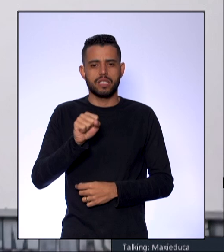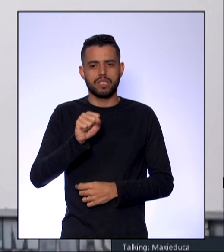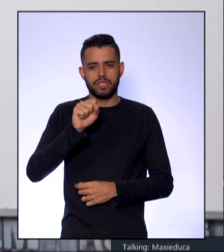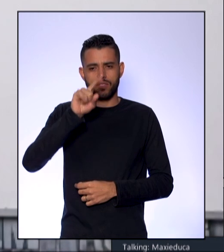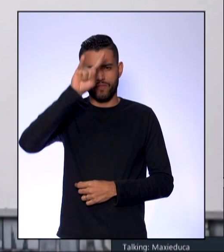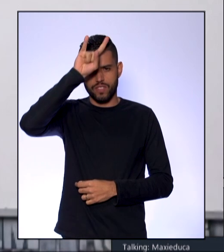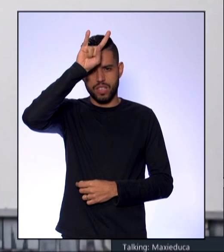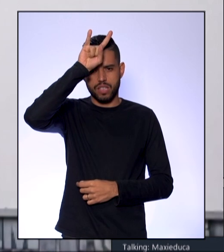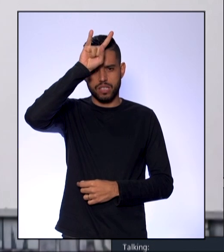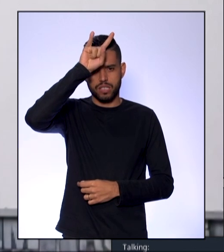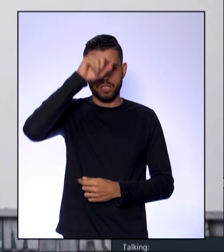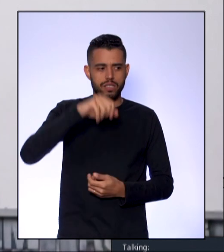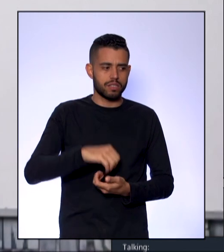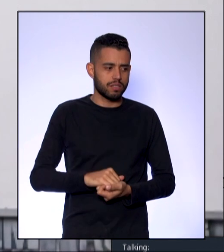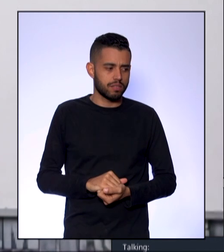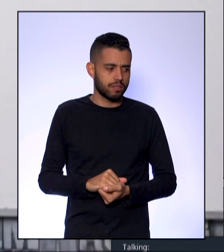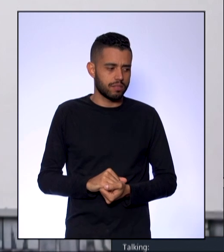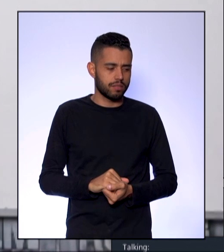Mas